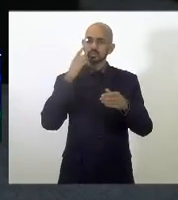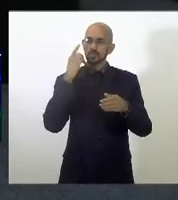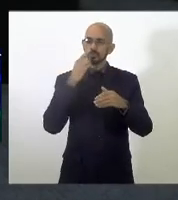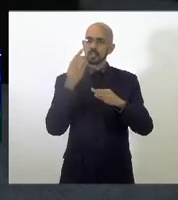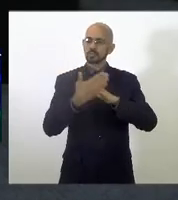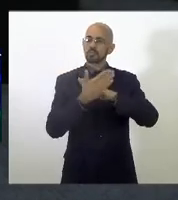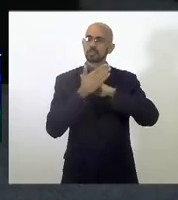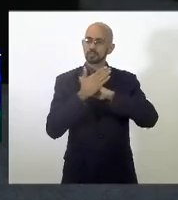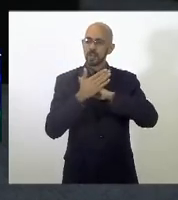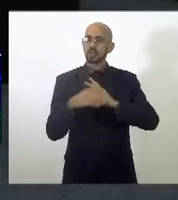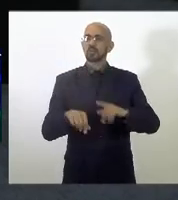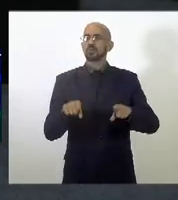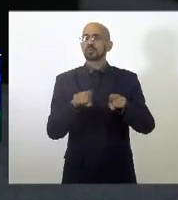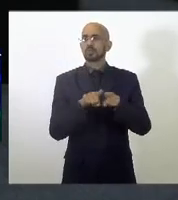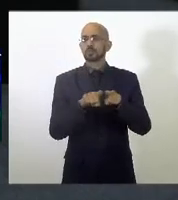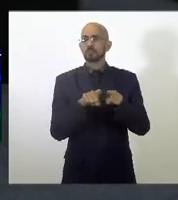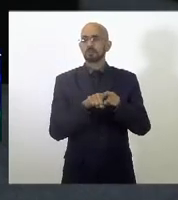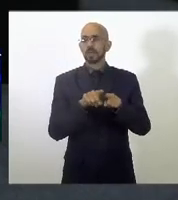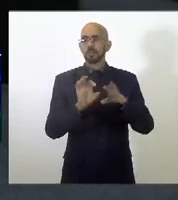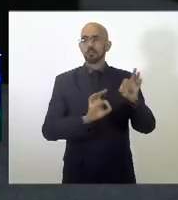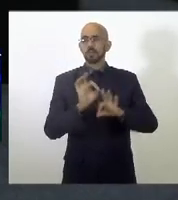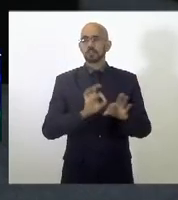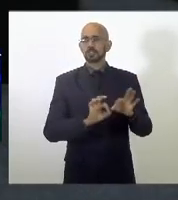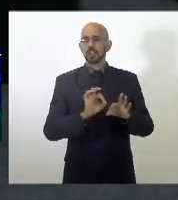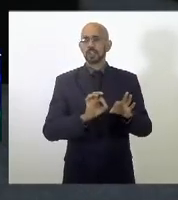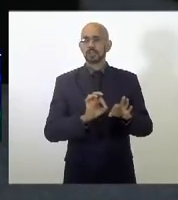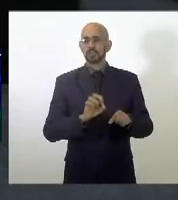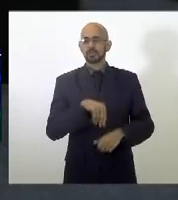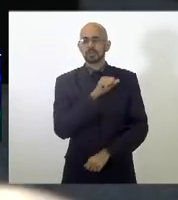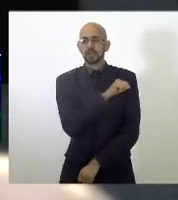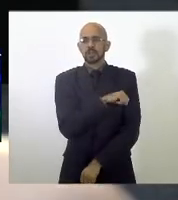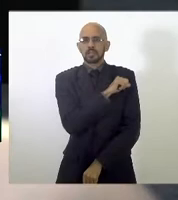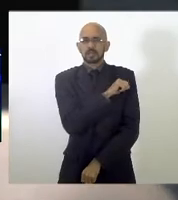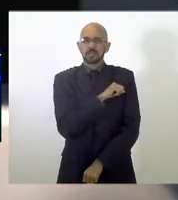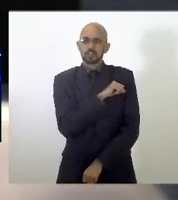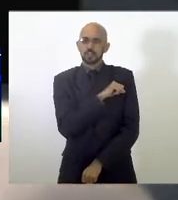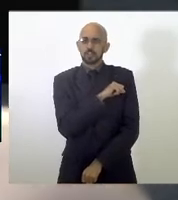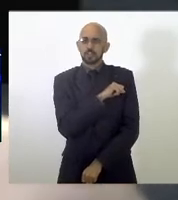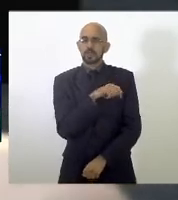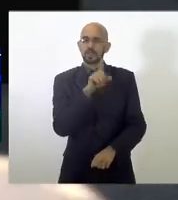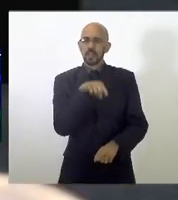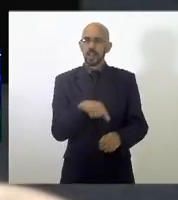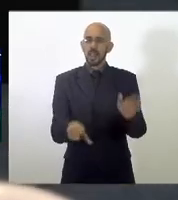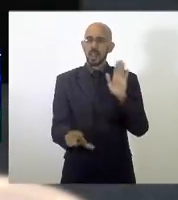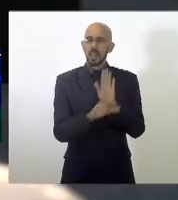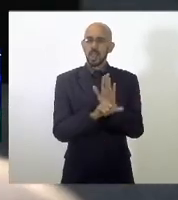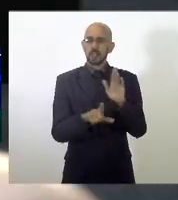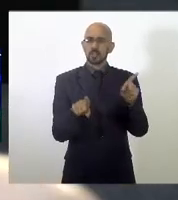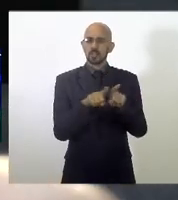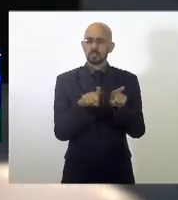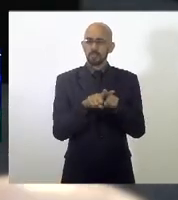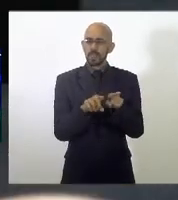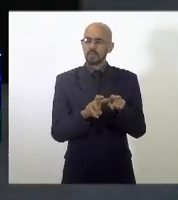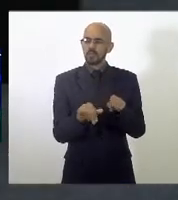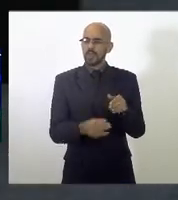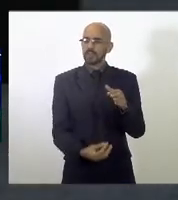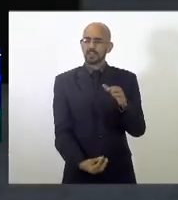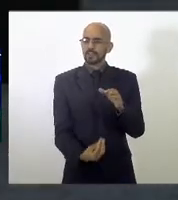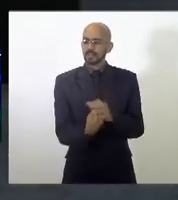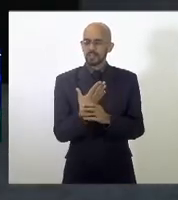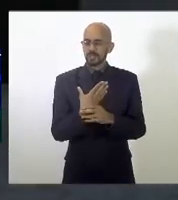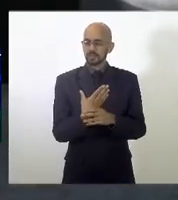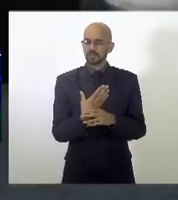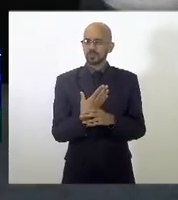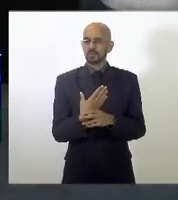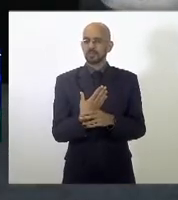pela Rejane, que instituiu o Plano de Metas Favela Cidadã, que é lei também, vai produzindo esses filhotes, e eu quero, portanto,